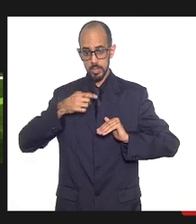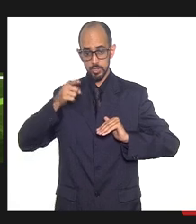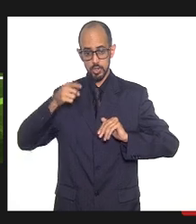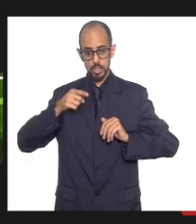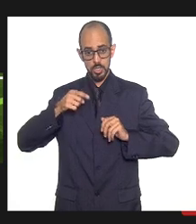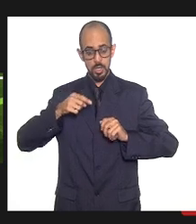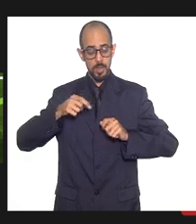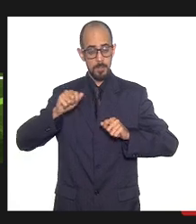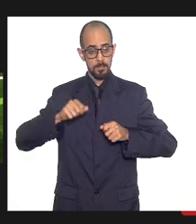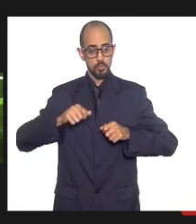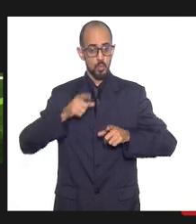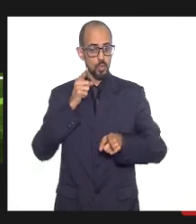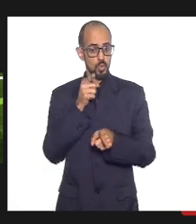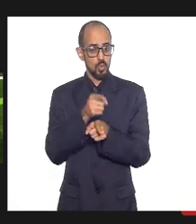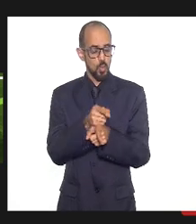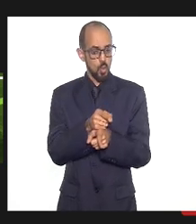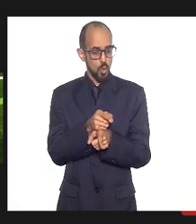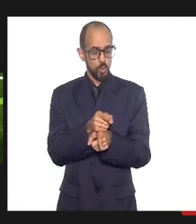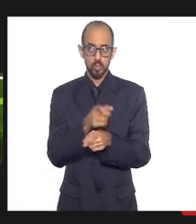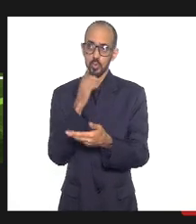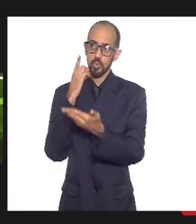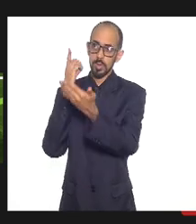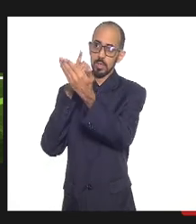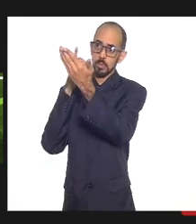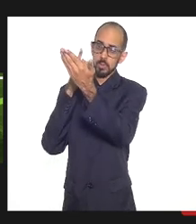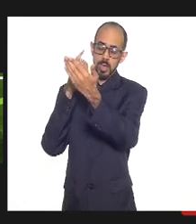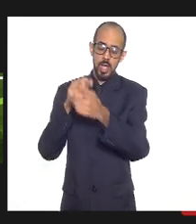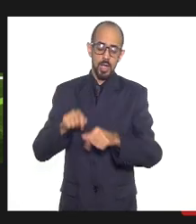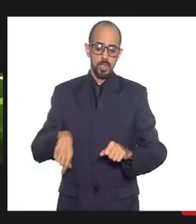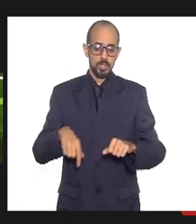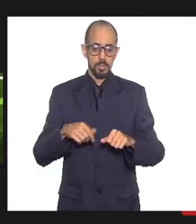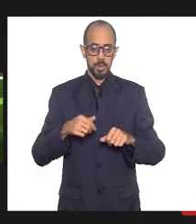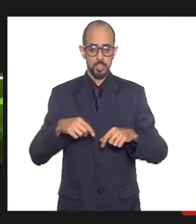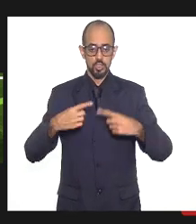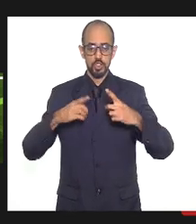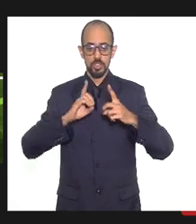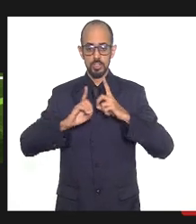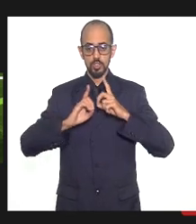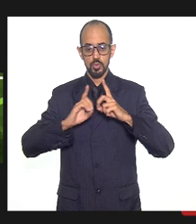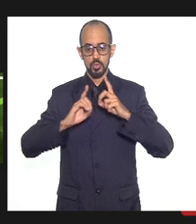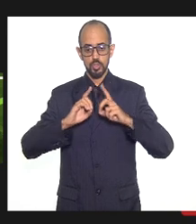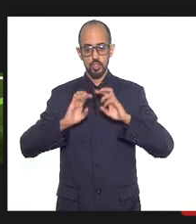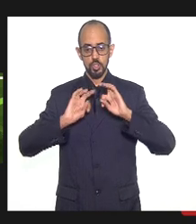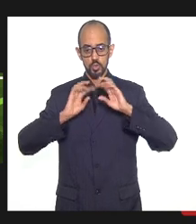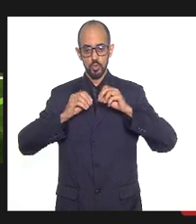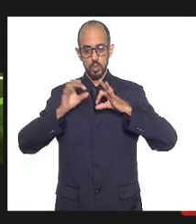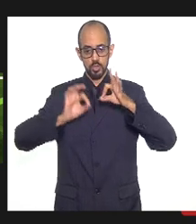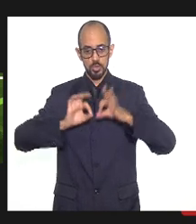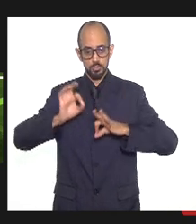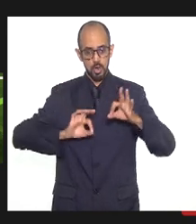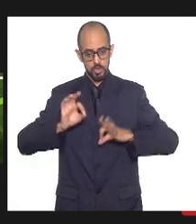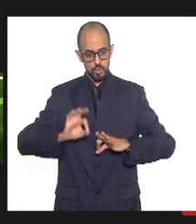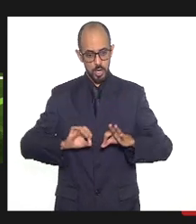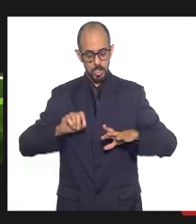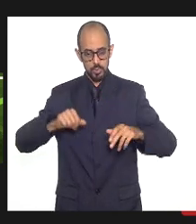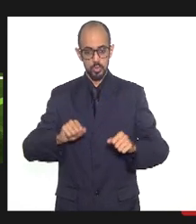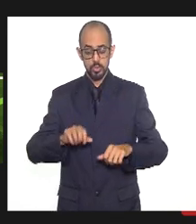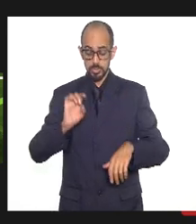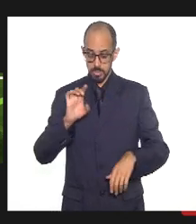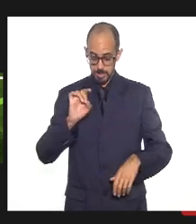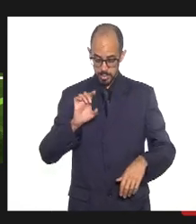né? Um encontro entre o mandato e o movimento social para debater esse projeto de lei